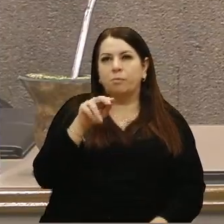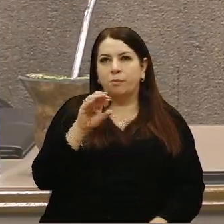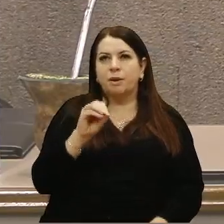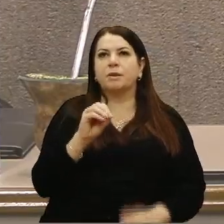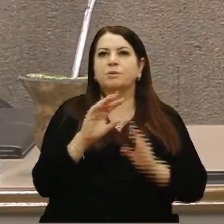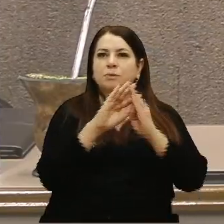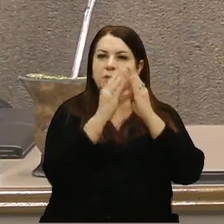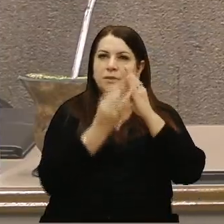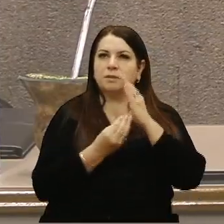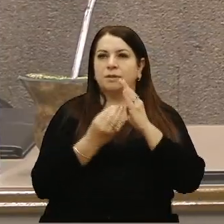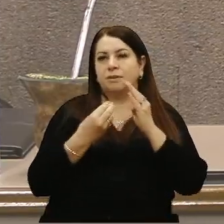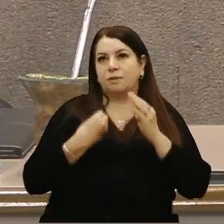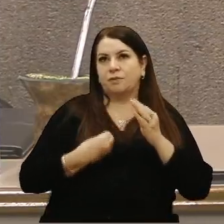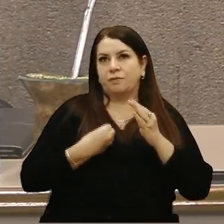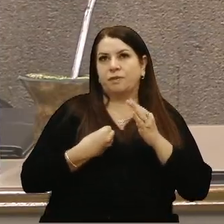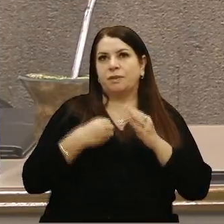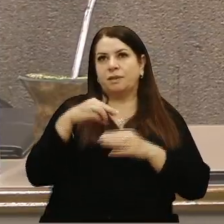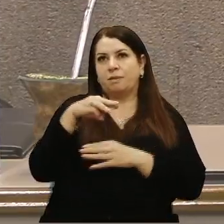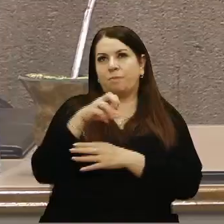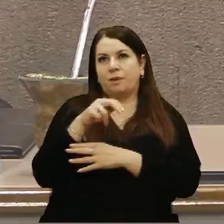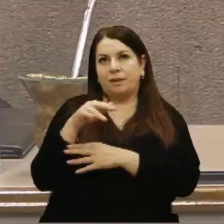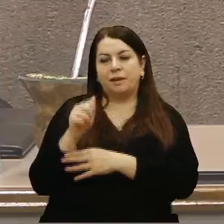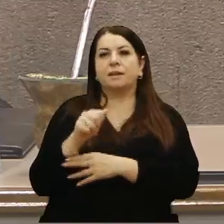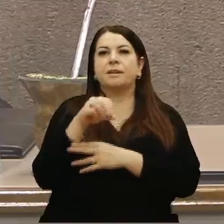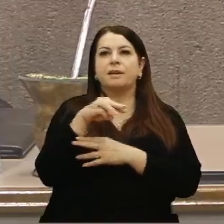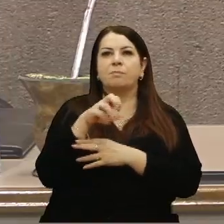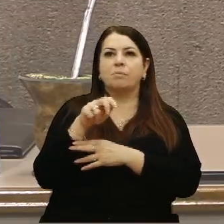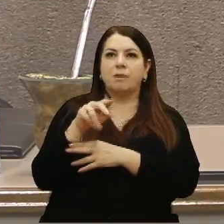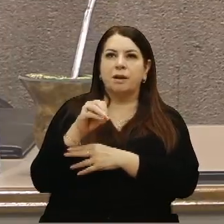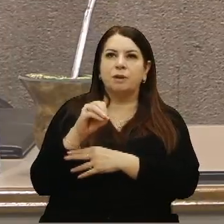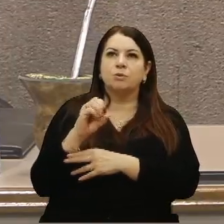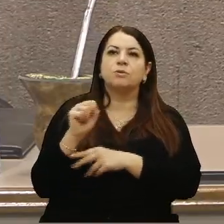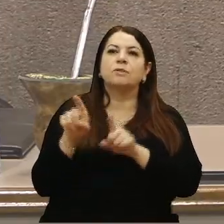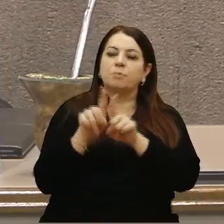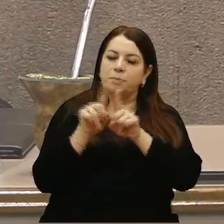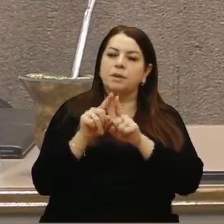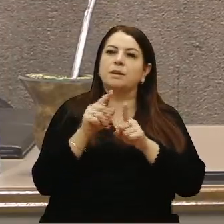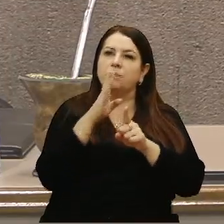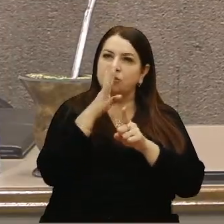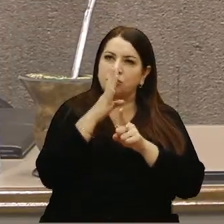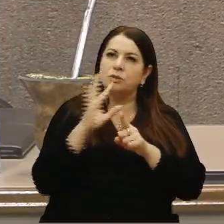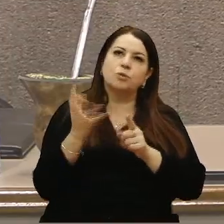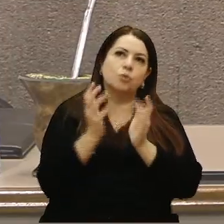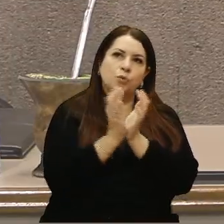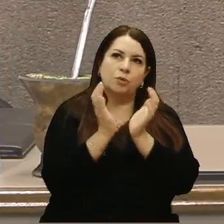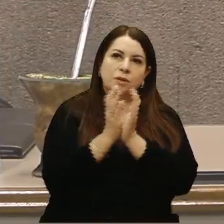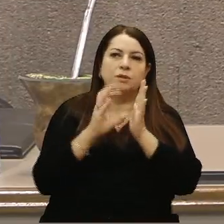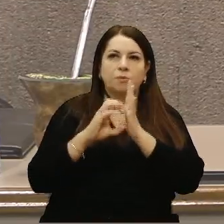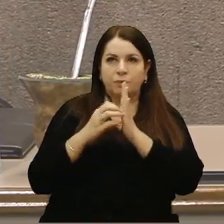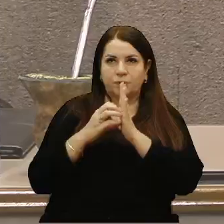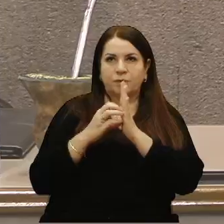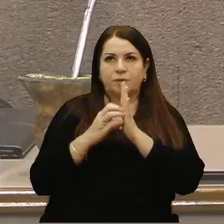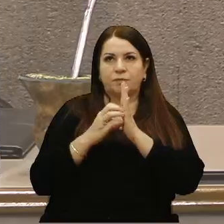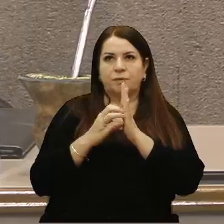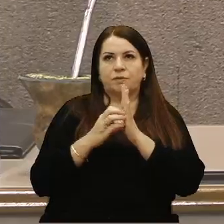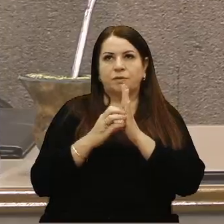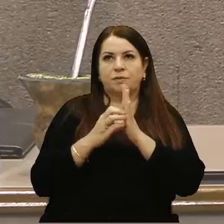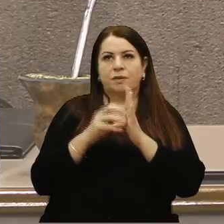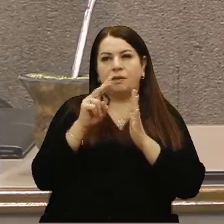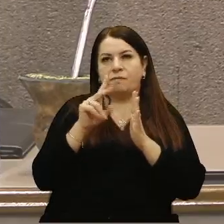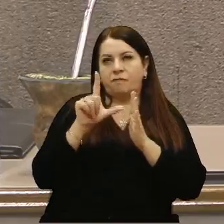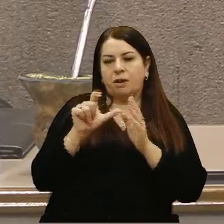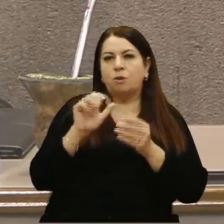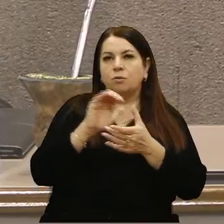da Rádio Viva, o Maicon Rec e a Maiara, que estiveram prestigiando o nosso jantar também ontem à noite, e os colegas de bancada, que eu não poderia deixar de agradecer, a Val, a